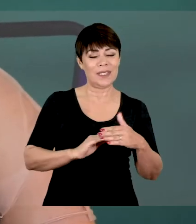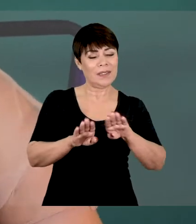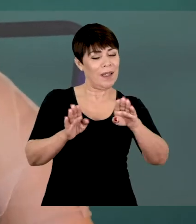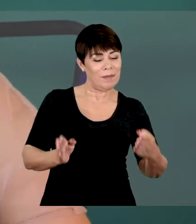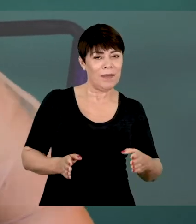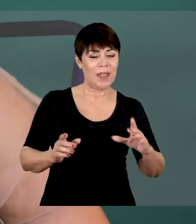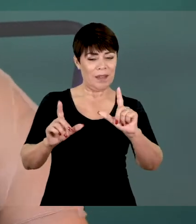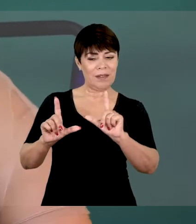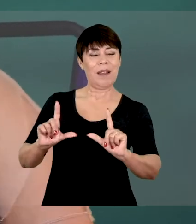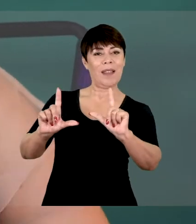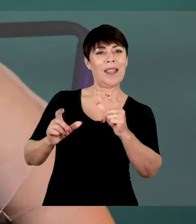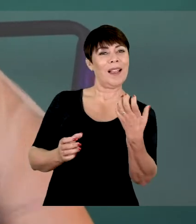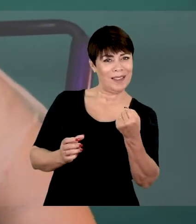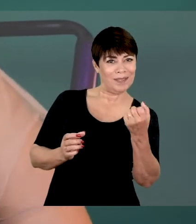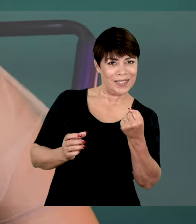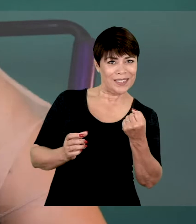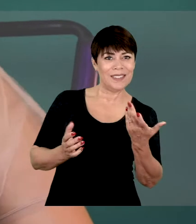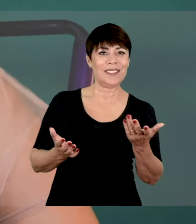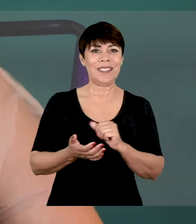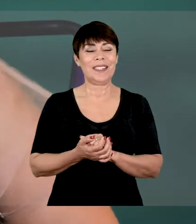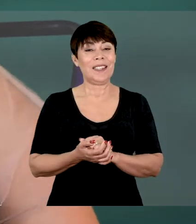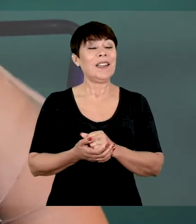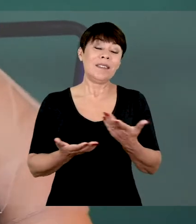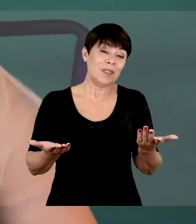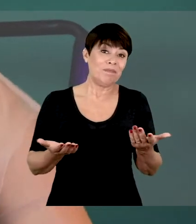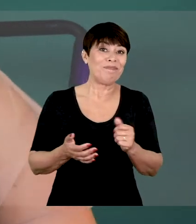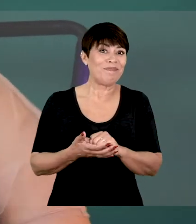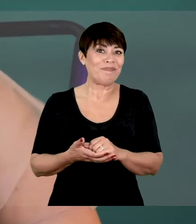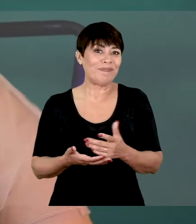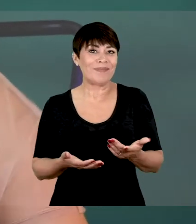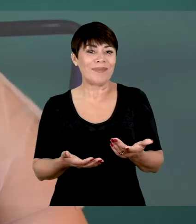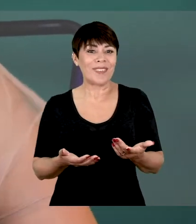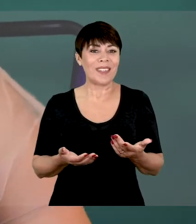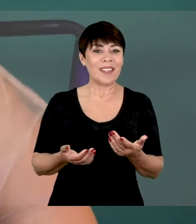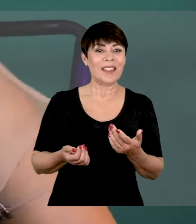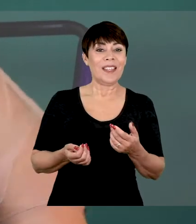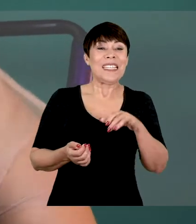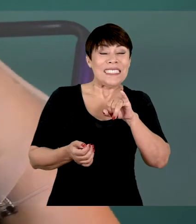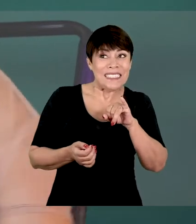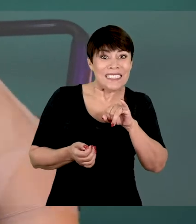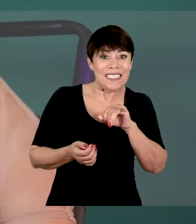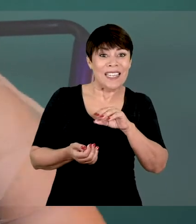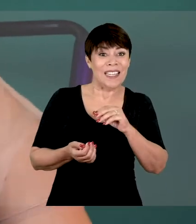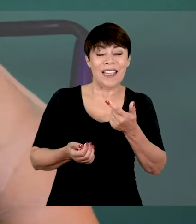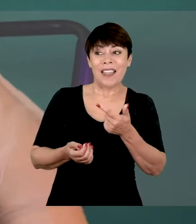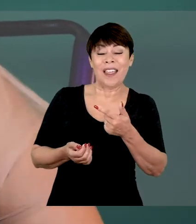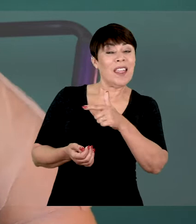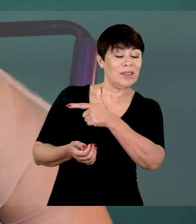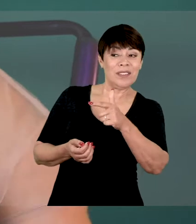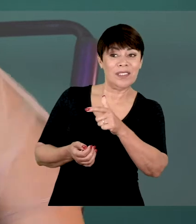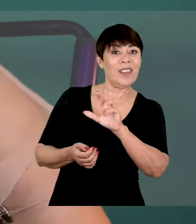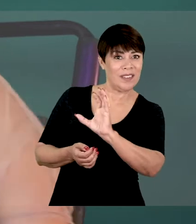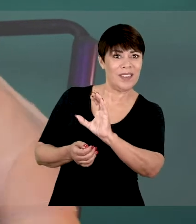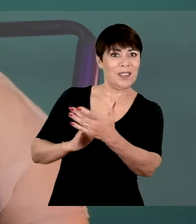a tela branca. Então, assim, se não fosse